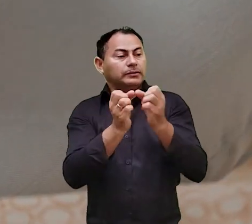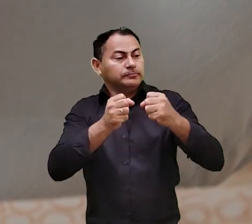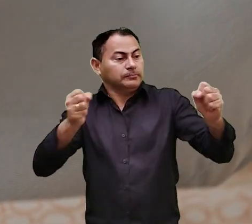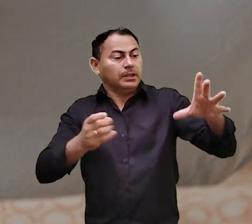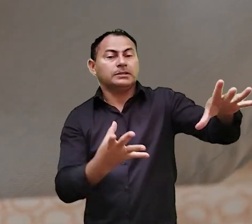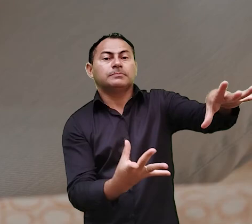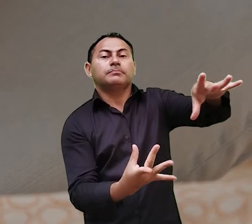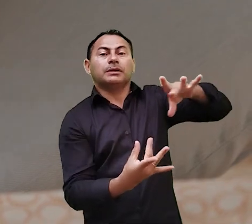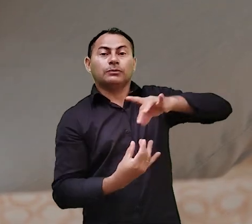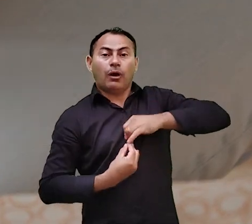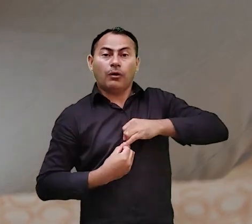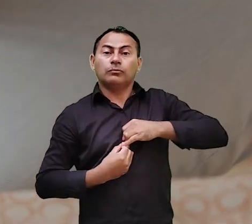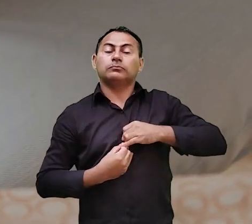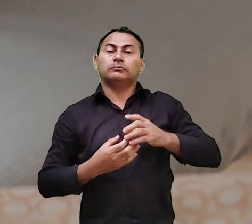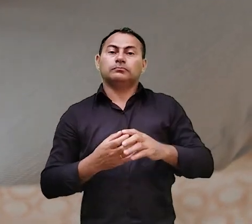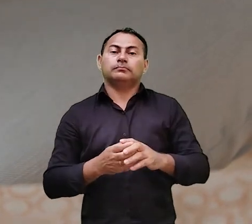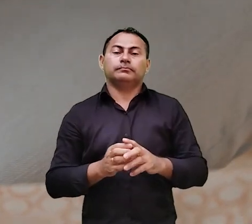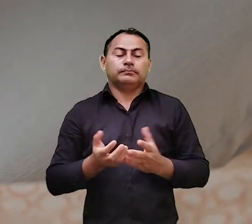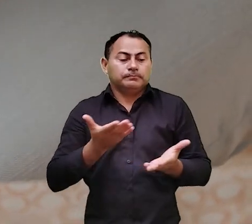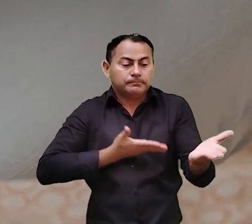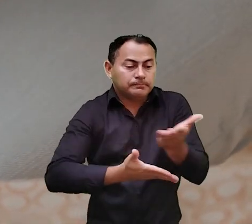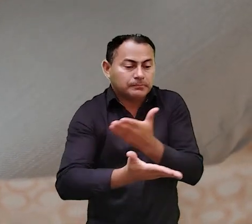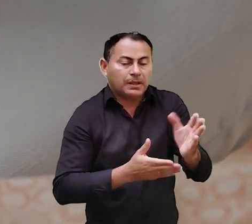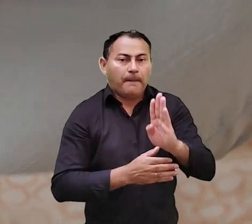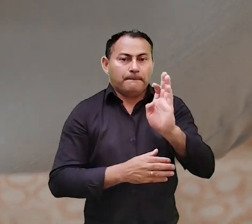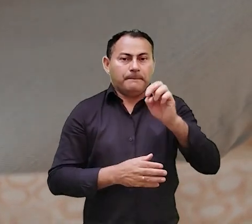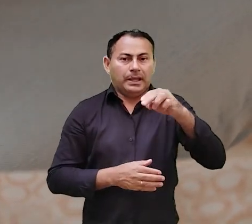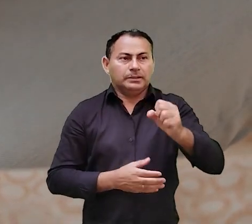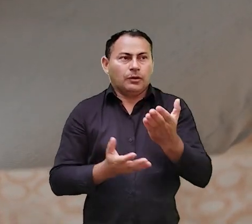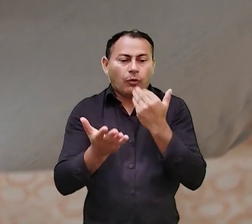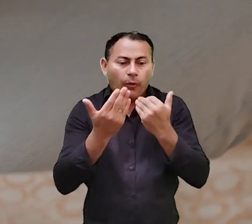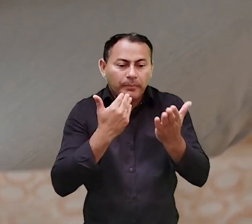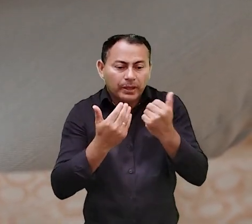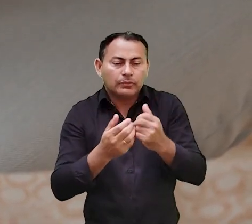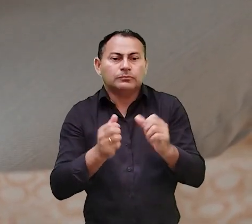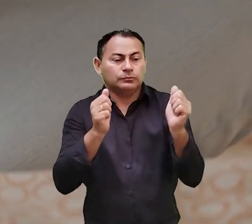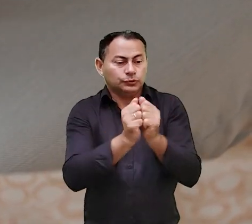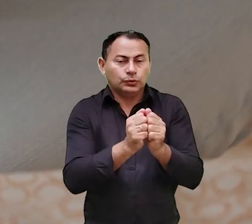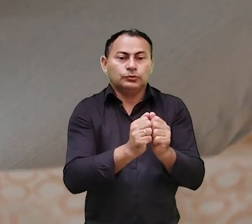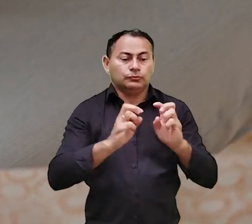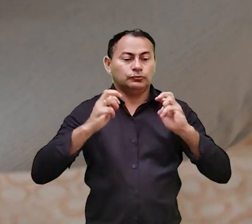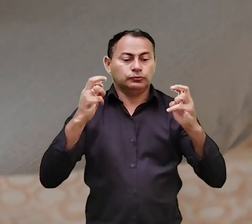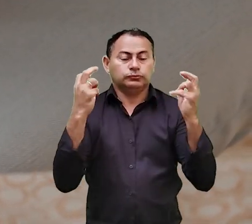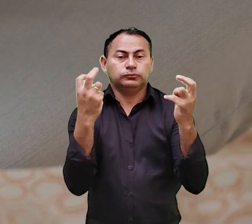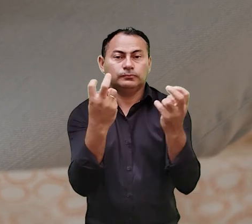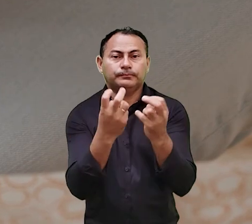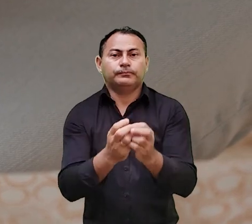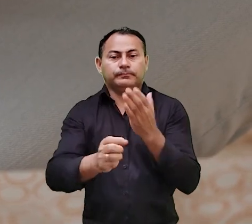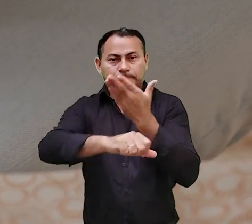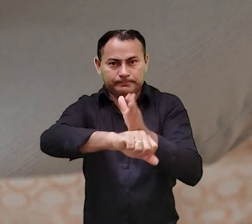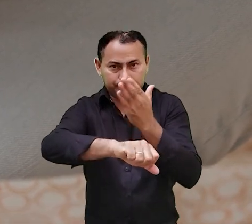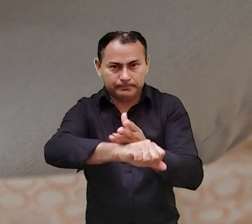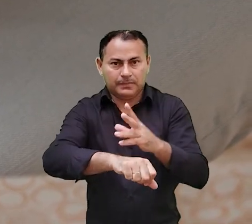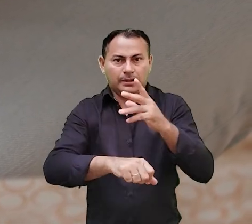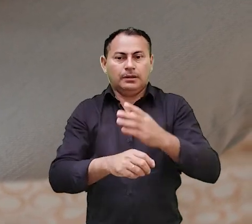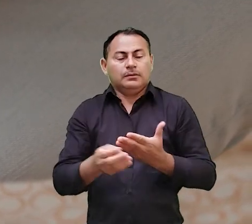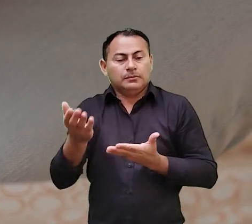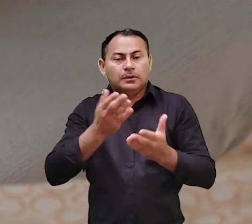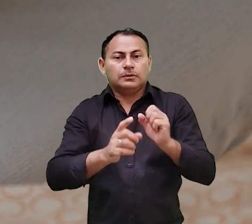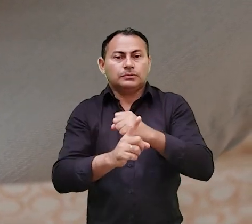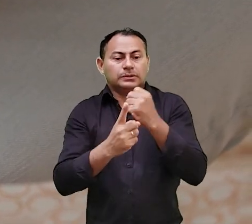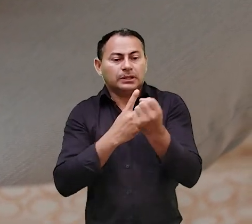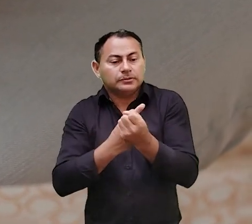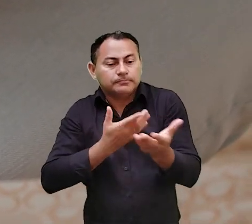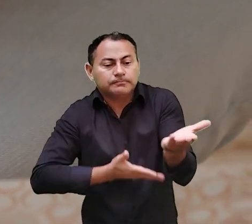grande comunidade espiritual. Eles repartiam seus bens e comiam suas refeições juntos.